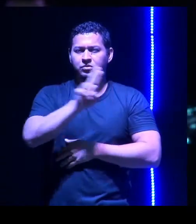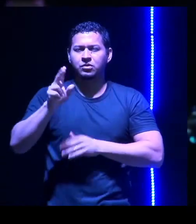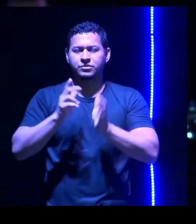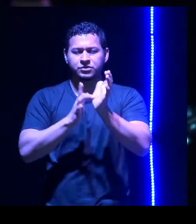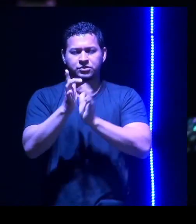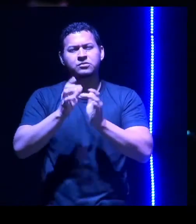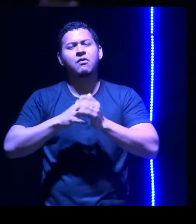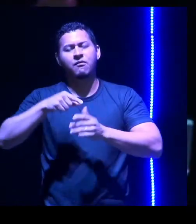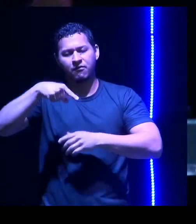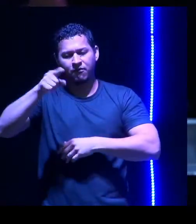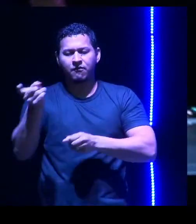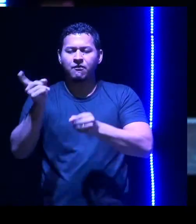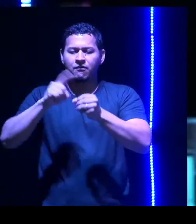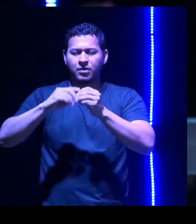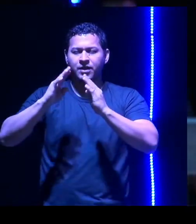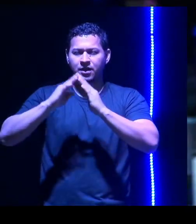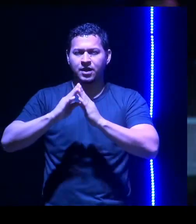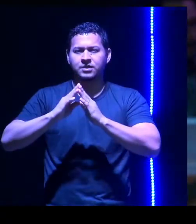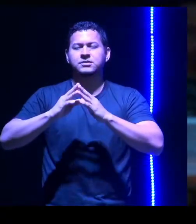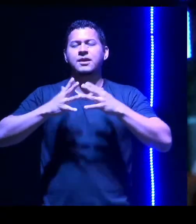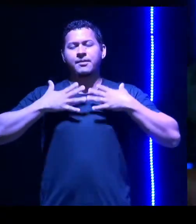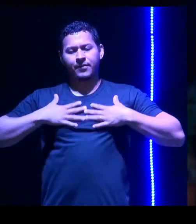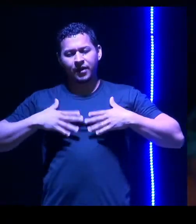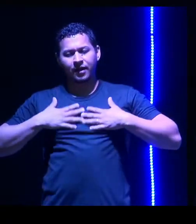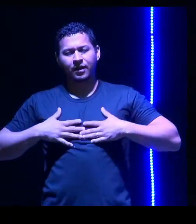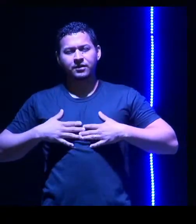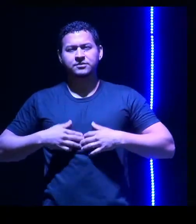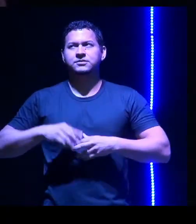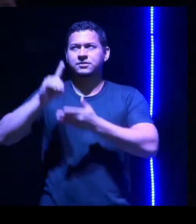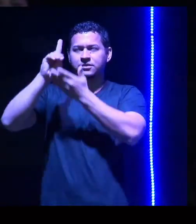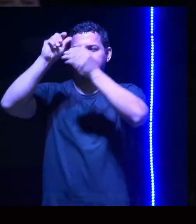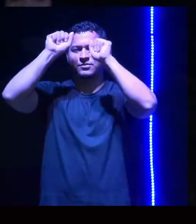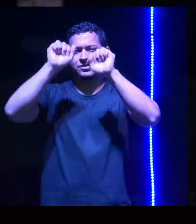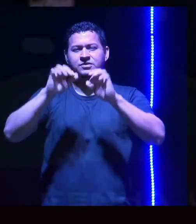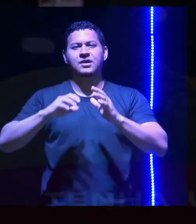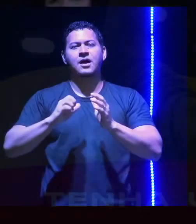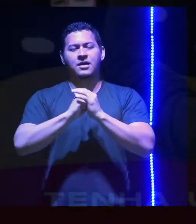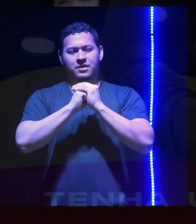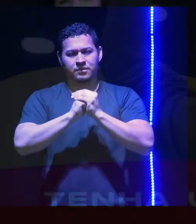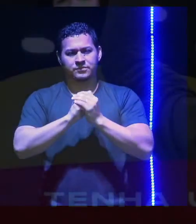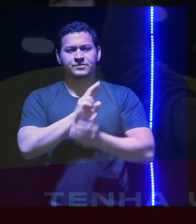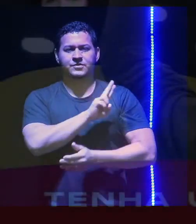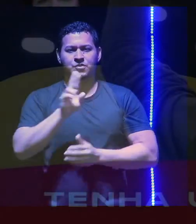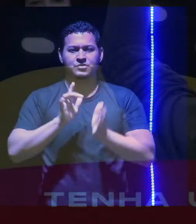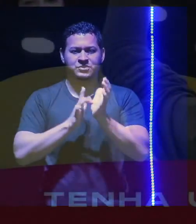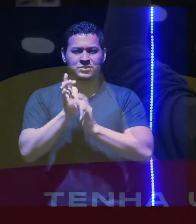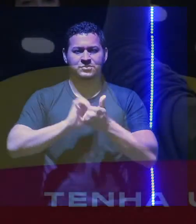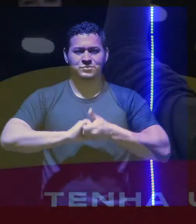Jesus. Vá em paz e que Deus te abençoe, no nome de Jesus. Aleluia.